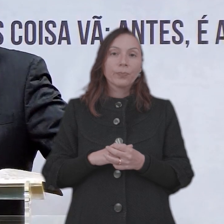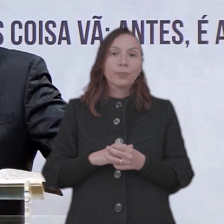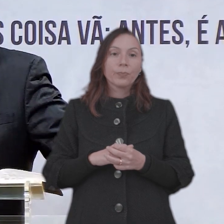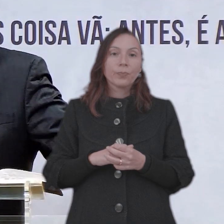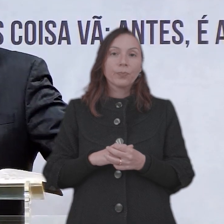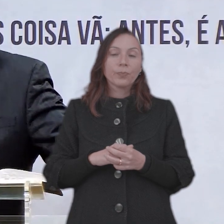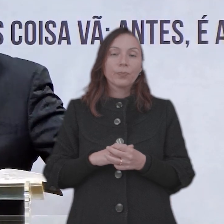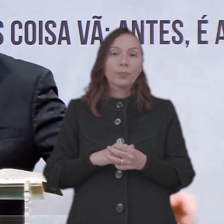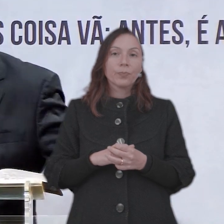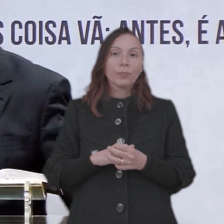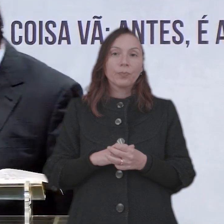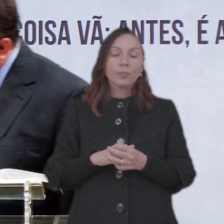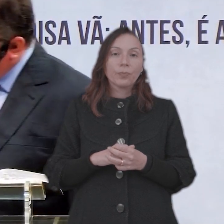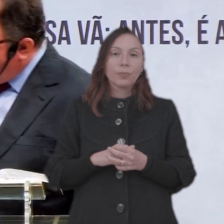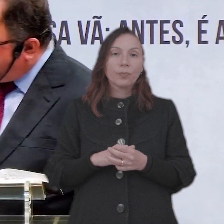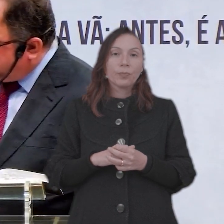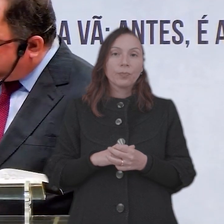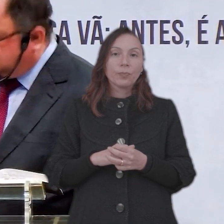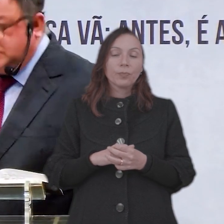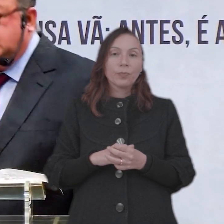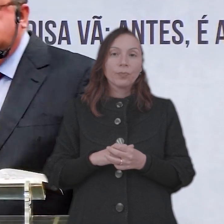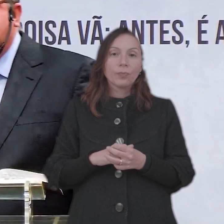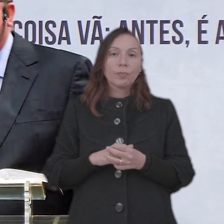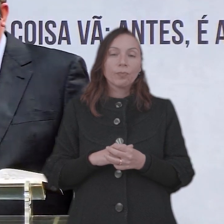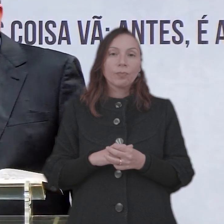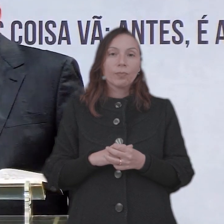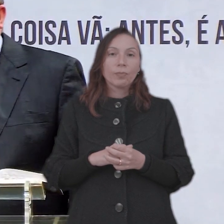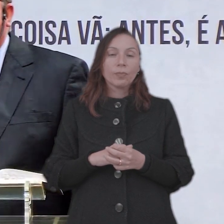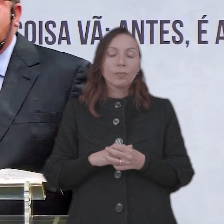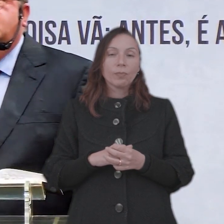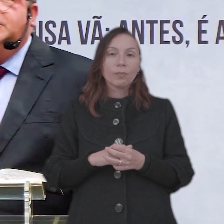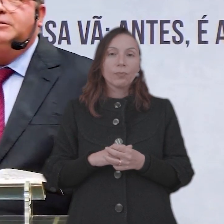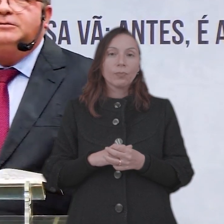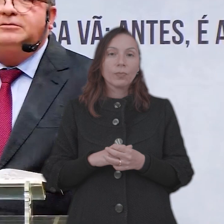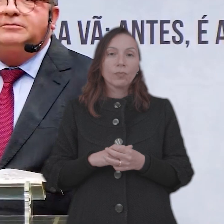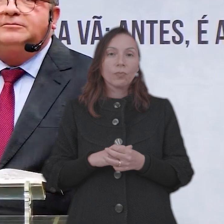É que nós temos muitas causas